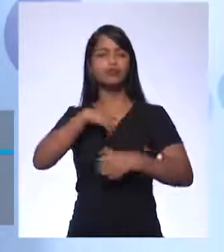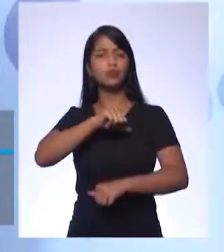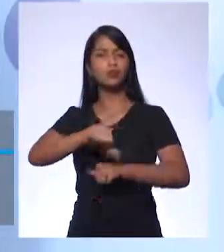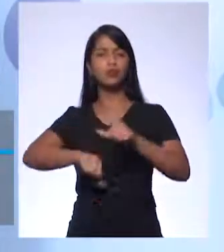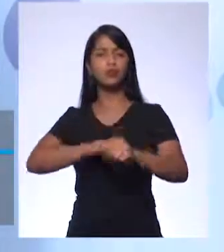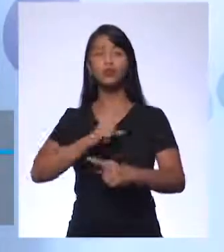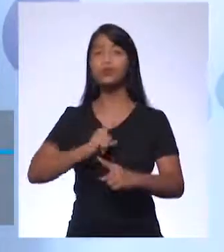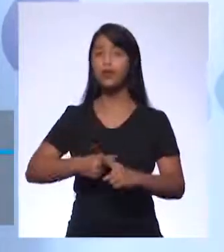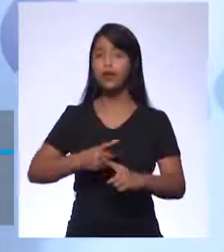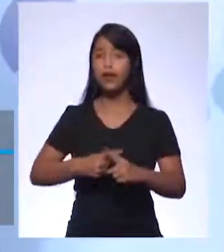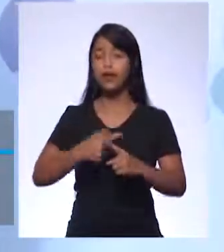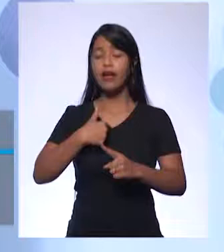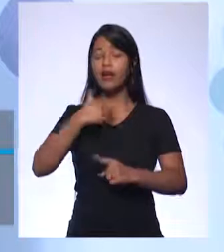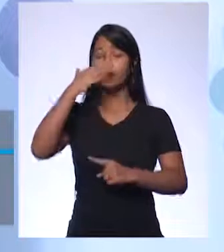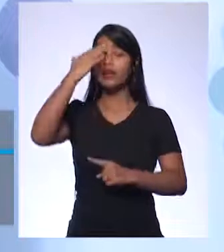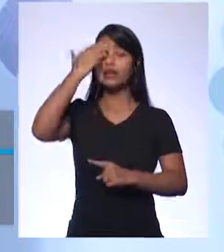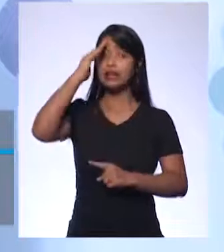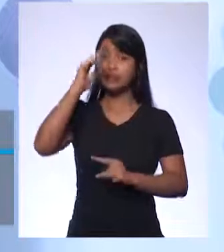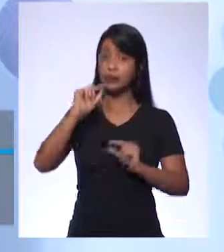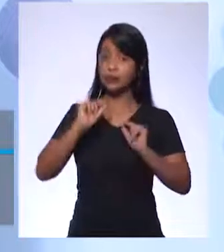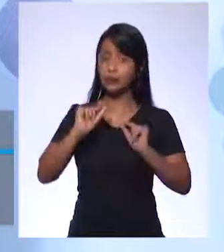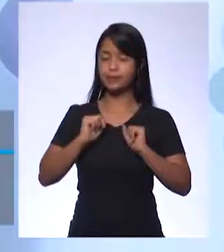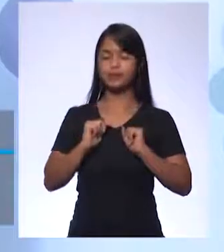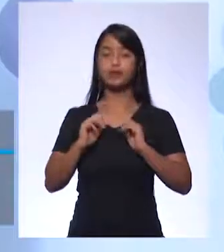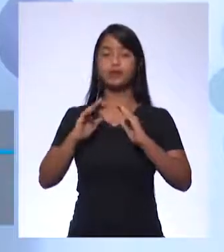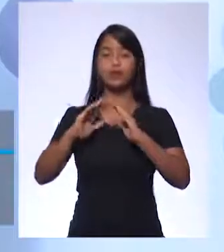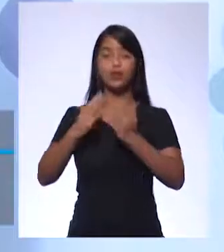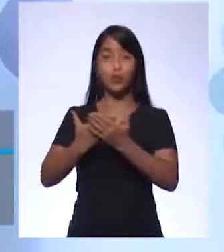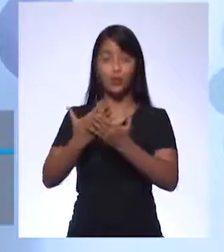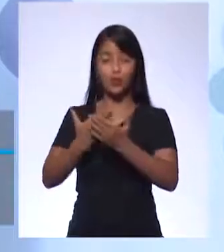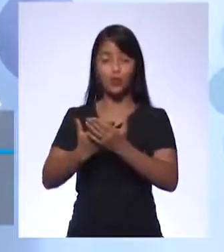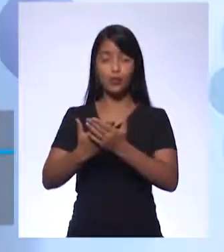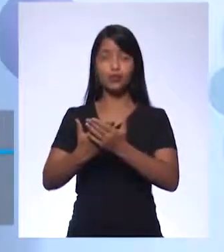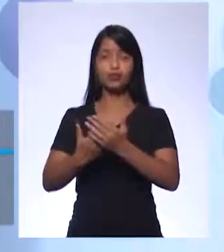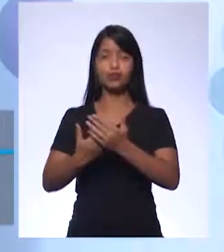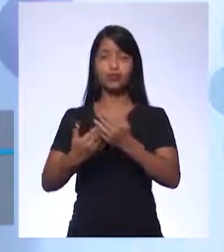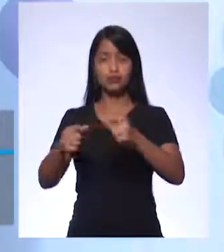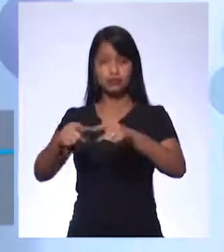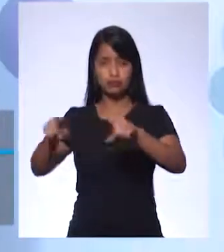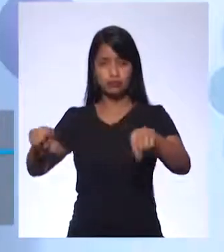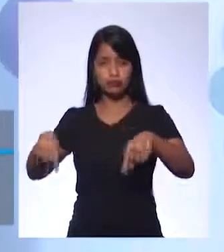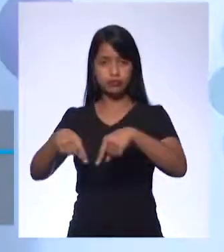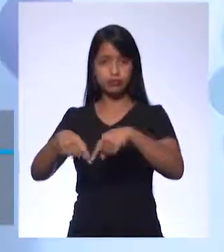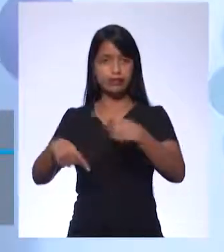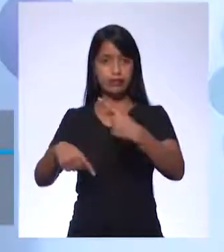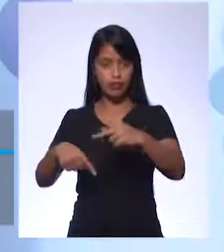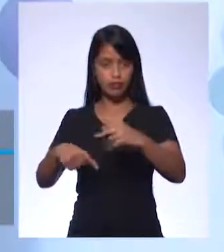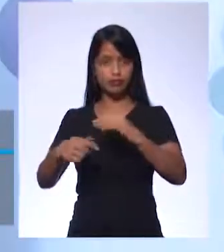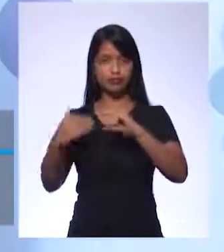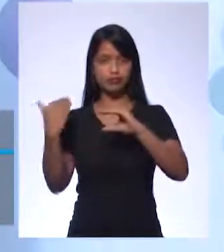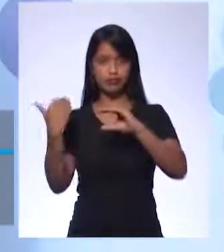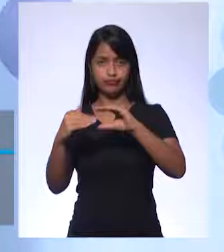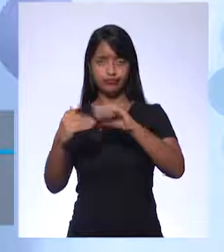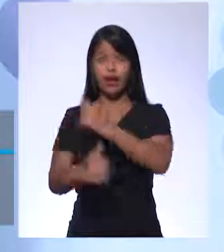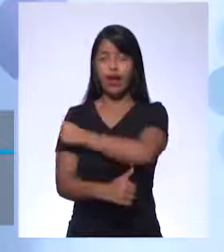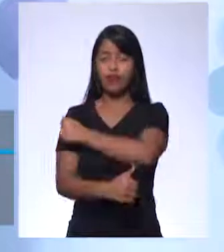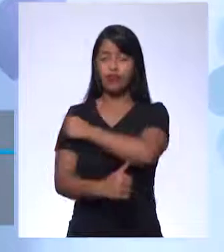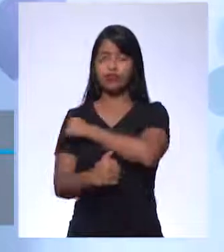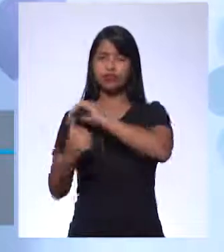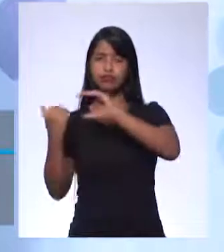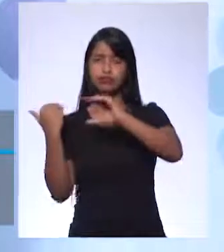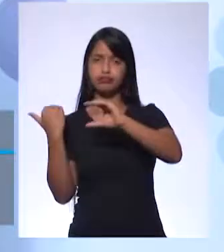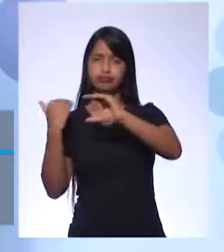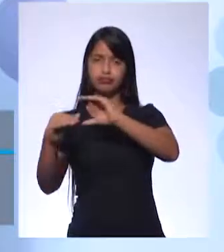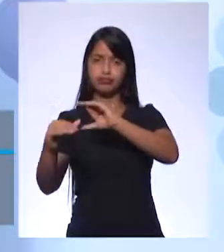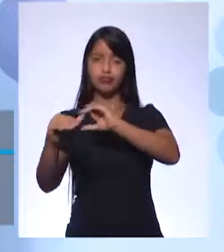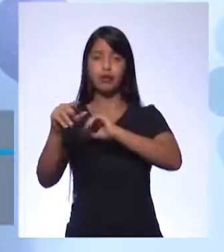alunos interajam com vocês no chat da escola, né, que eles chamam de chat menor, né, o chatinho, e os professores passem